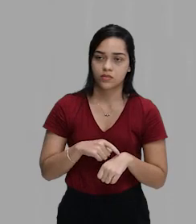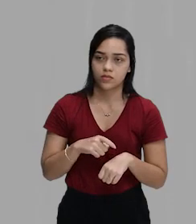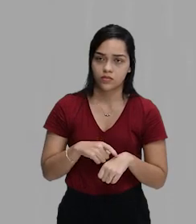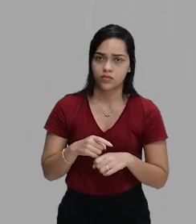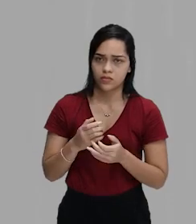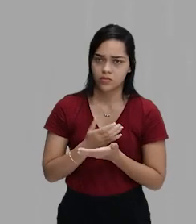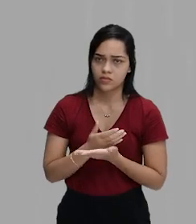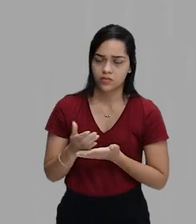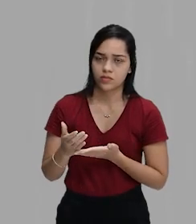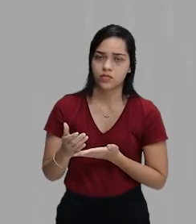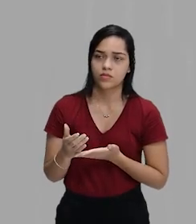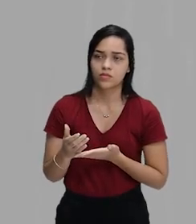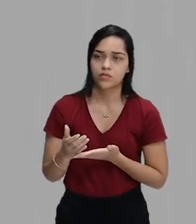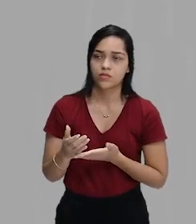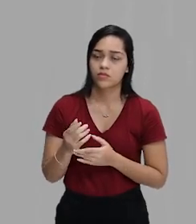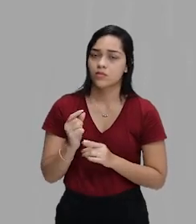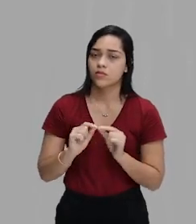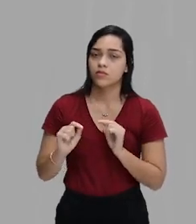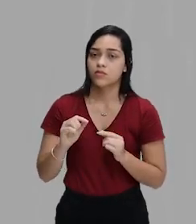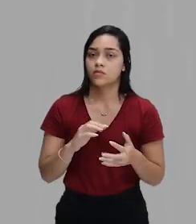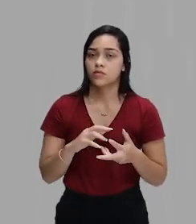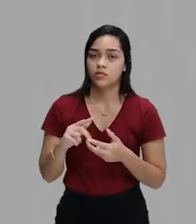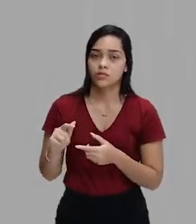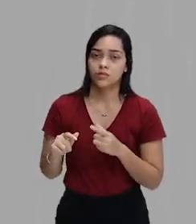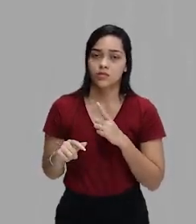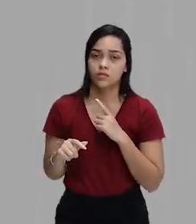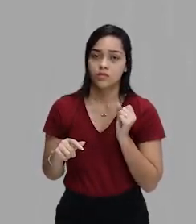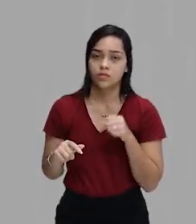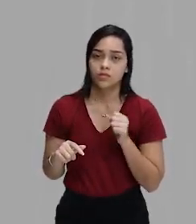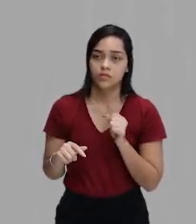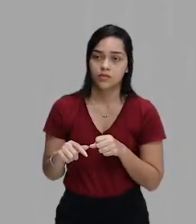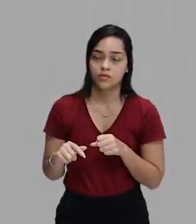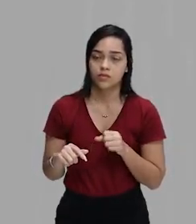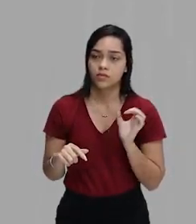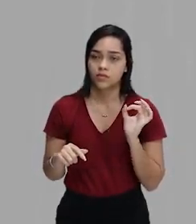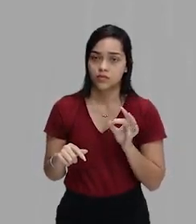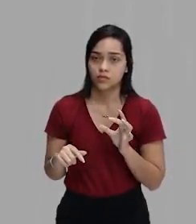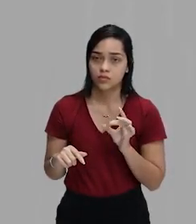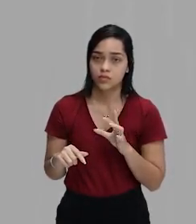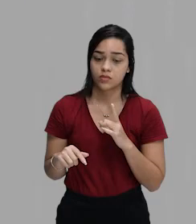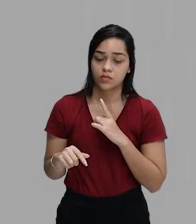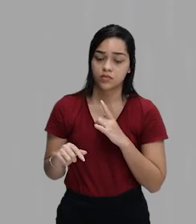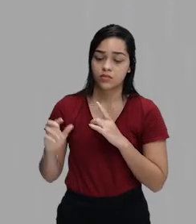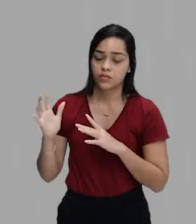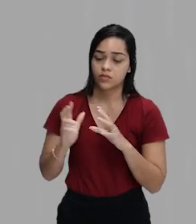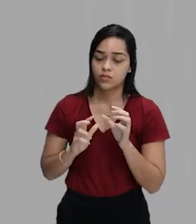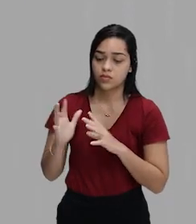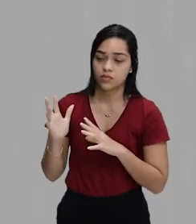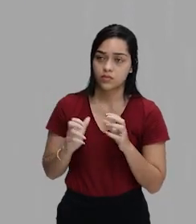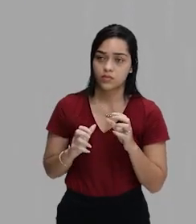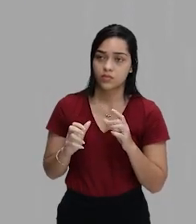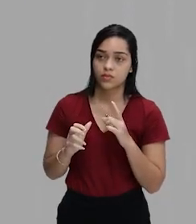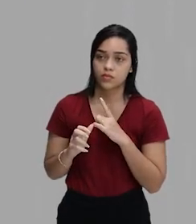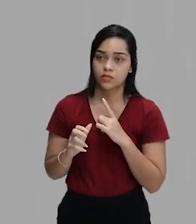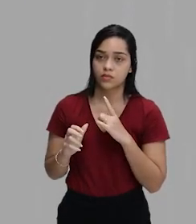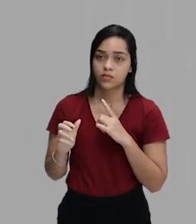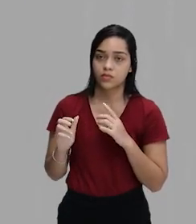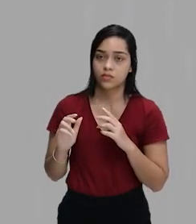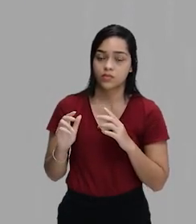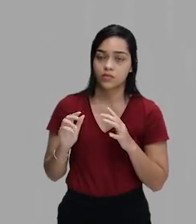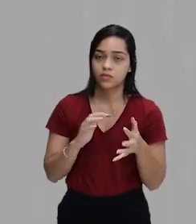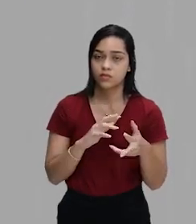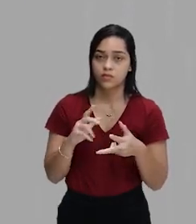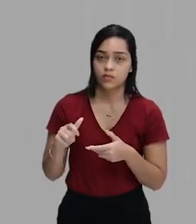logo inicial, é um mundo onde nós teremos, simplesmente por conta da guerra, nós teremos a